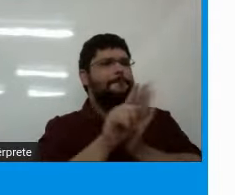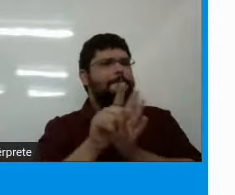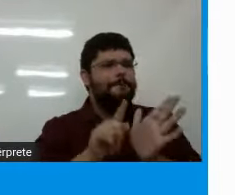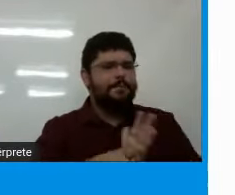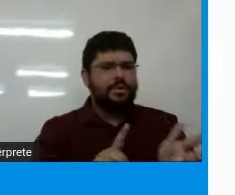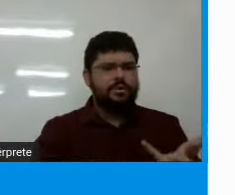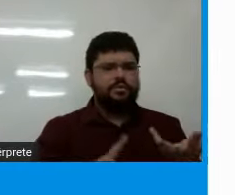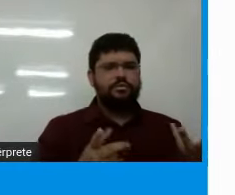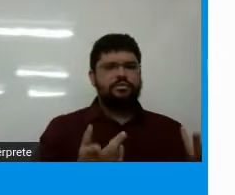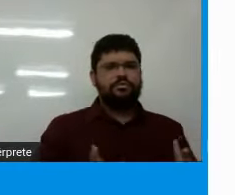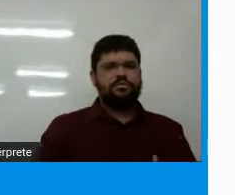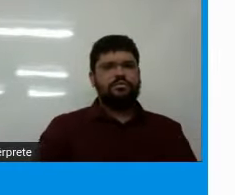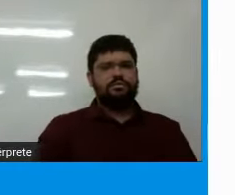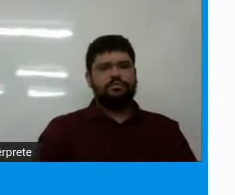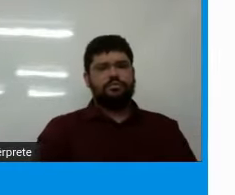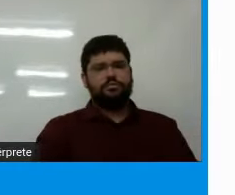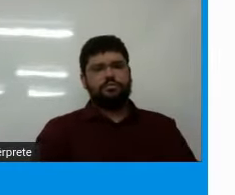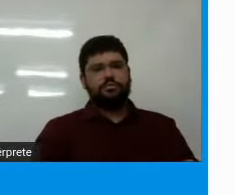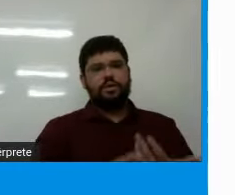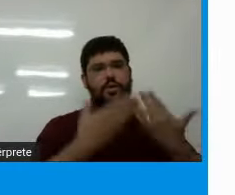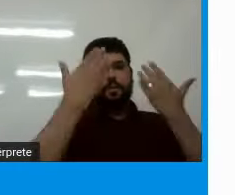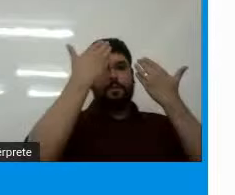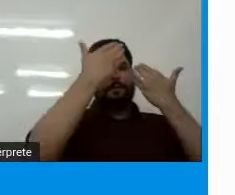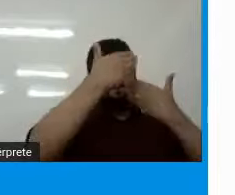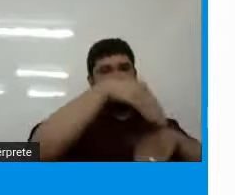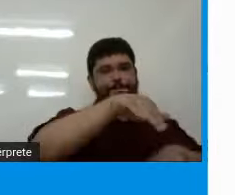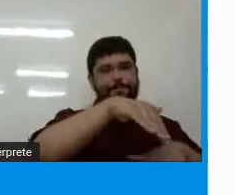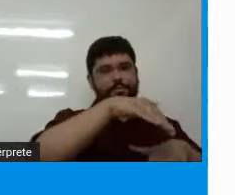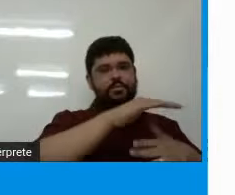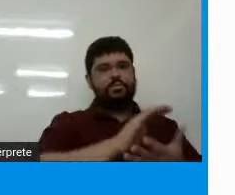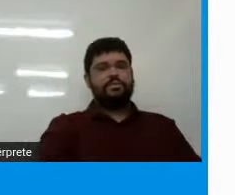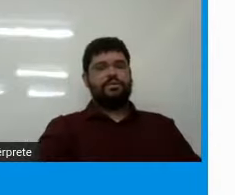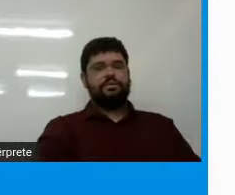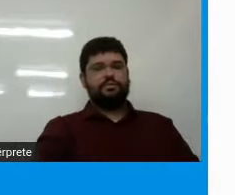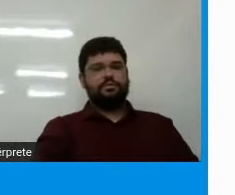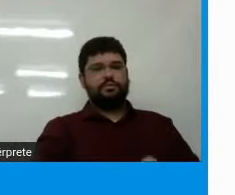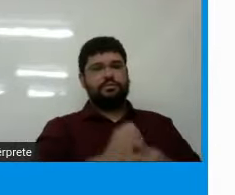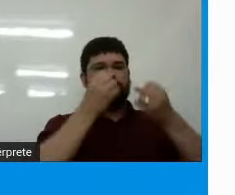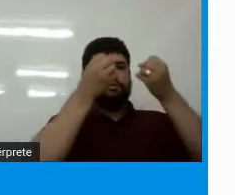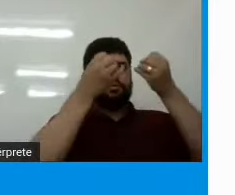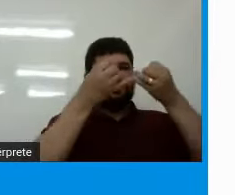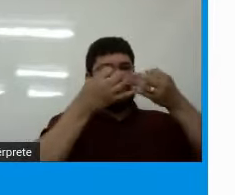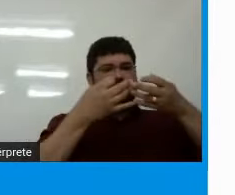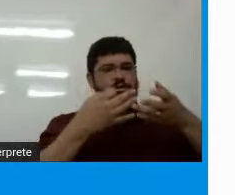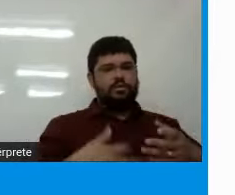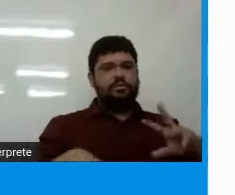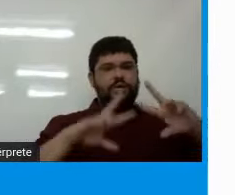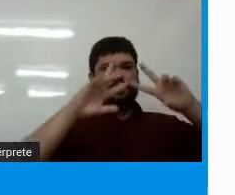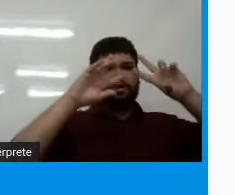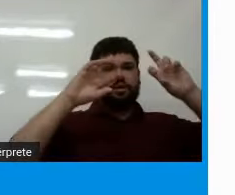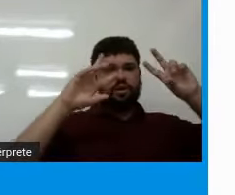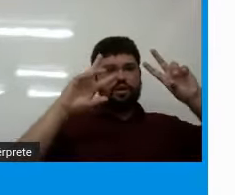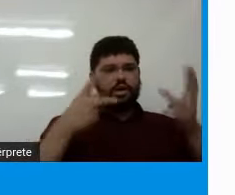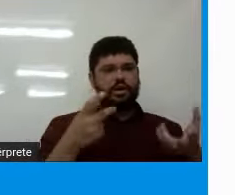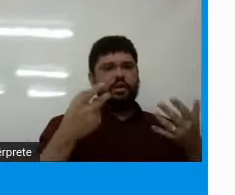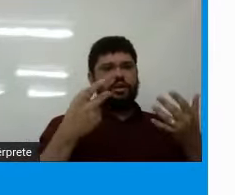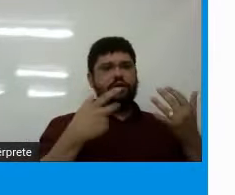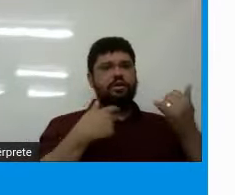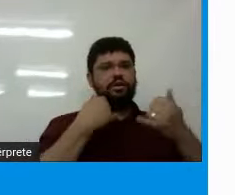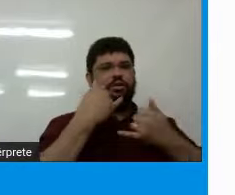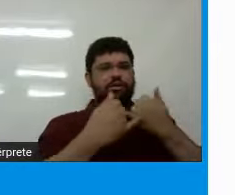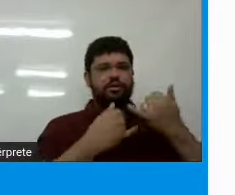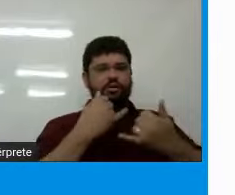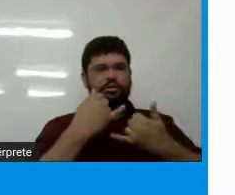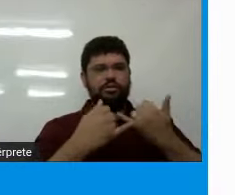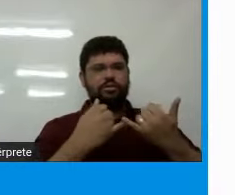colocar lá testes avaliativos, você pode explicar um determinado assunto por meio do game.